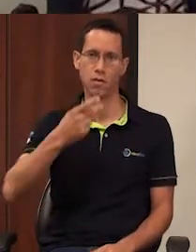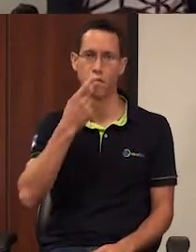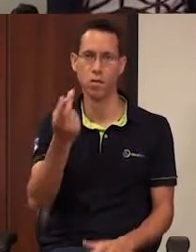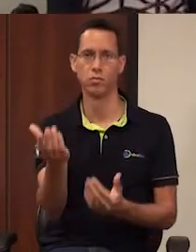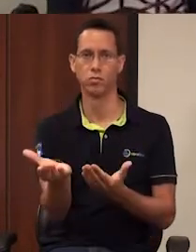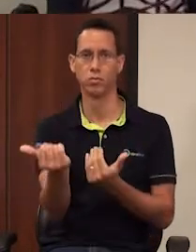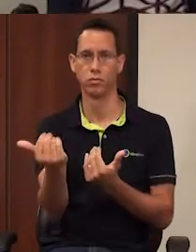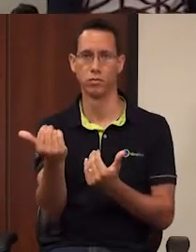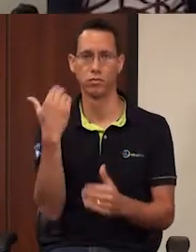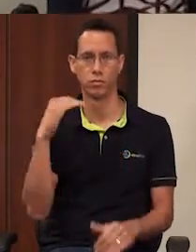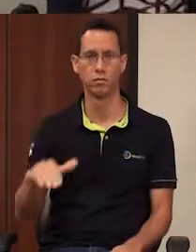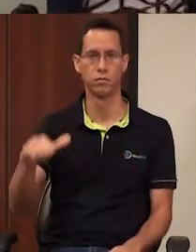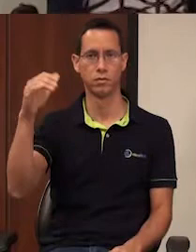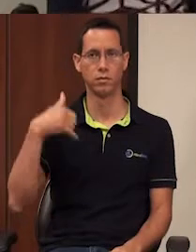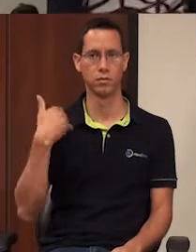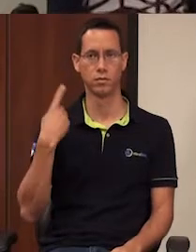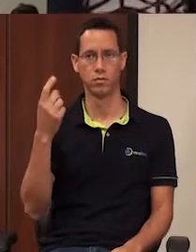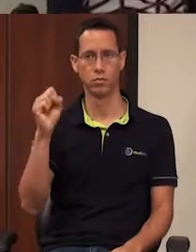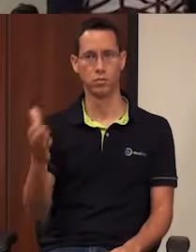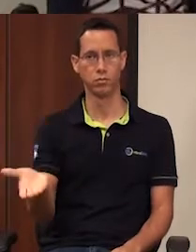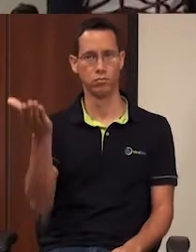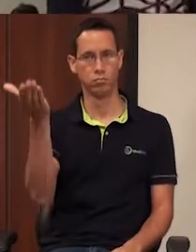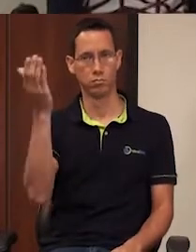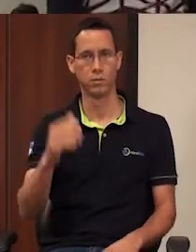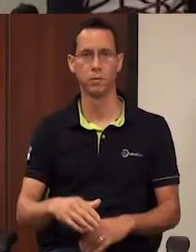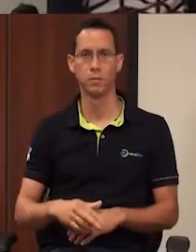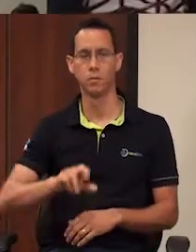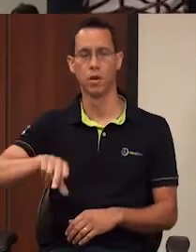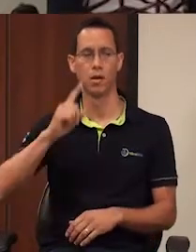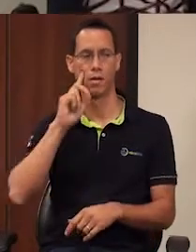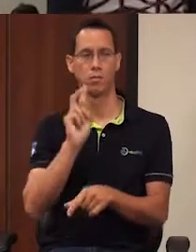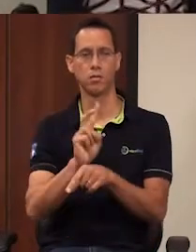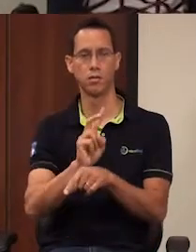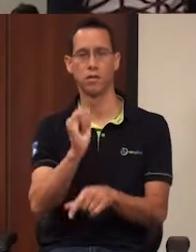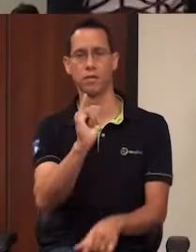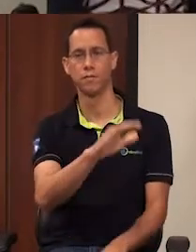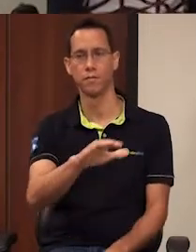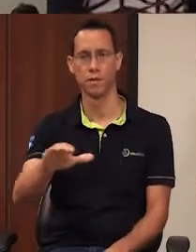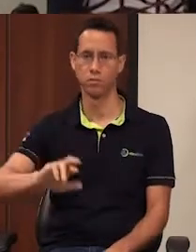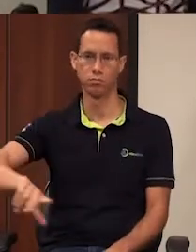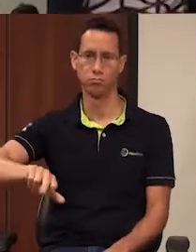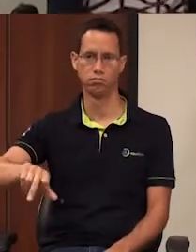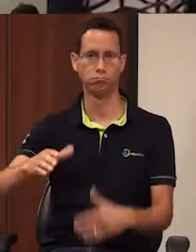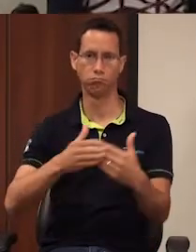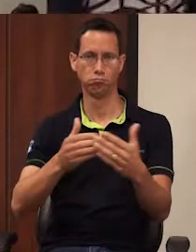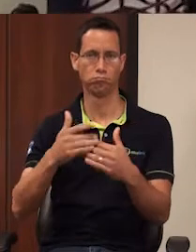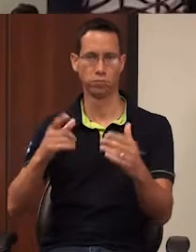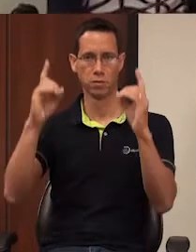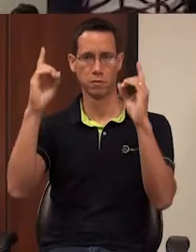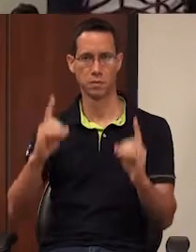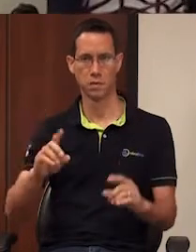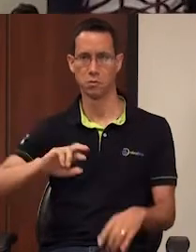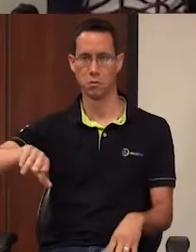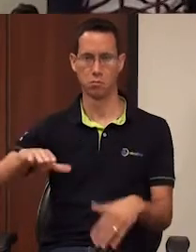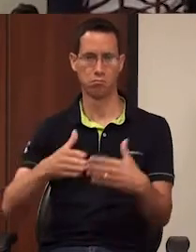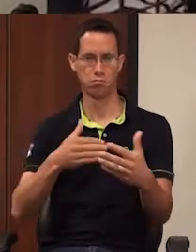de maiores de 18 anos, tá? Não estou falando da proteção da infância, que aí independe de ter deficiência ou não. Eu estou